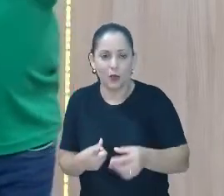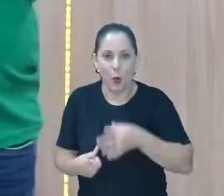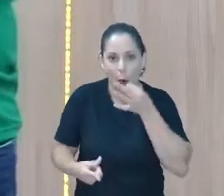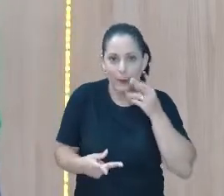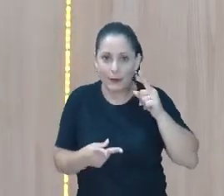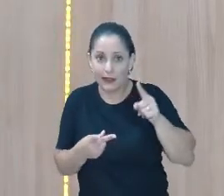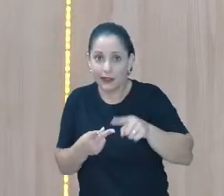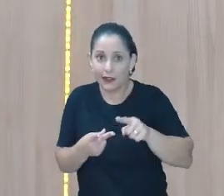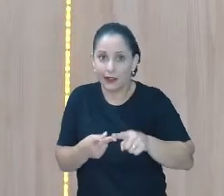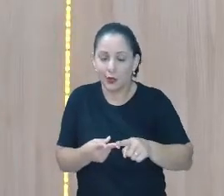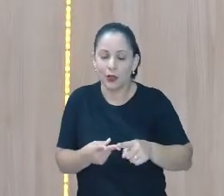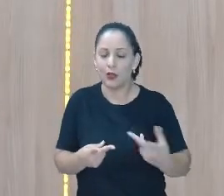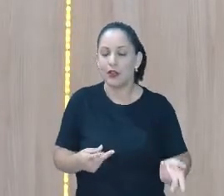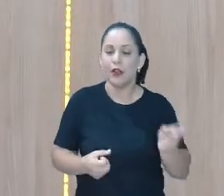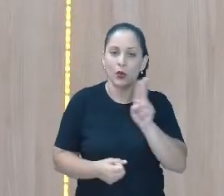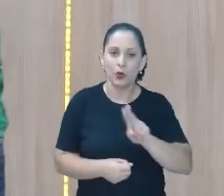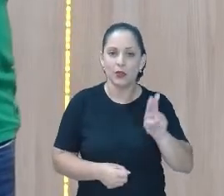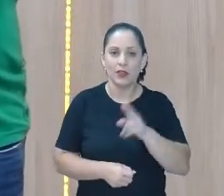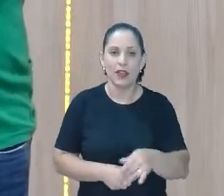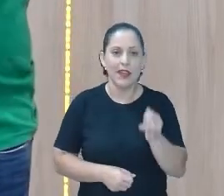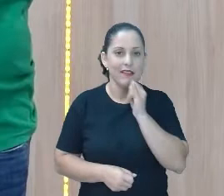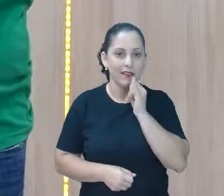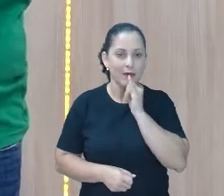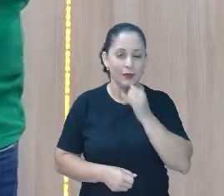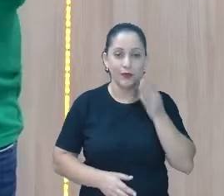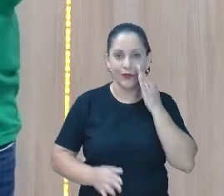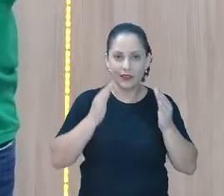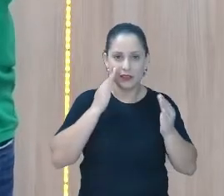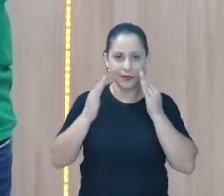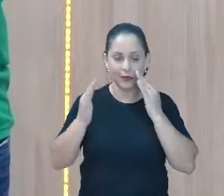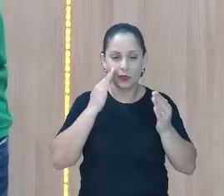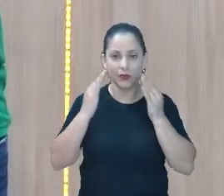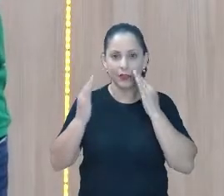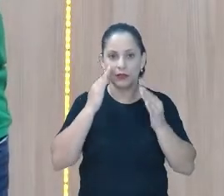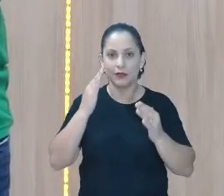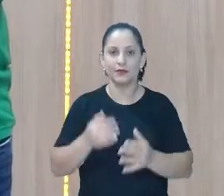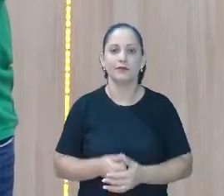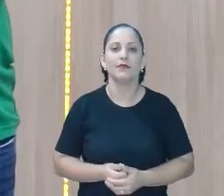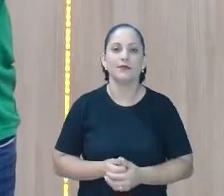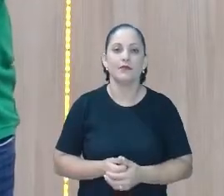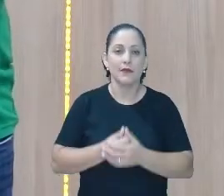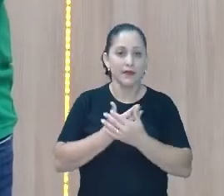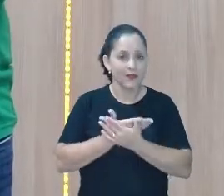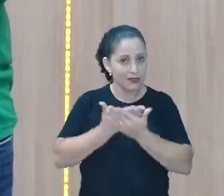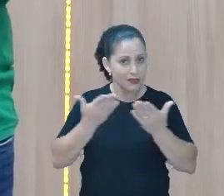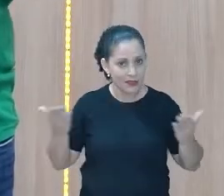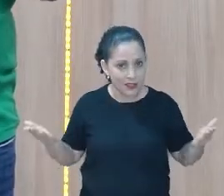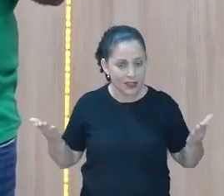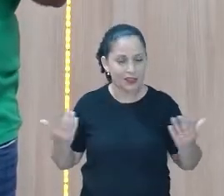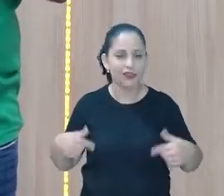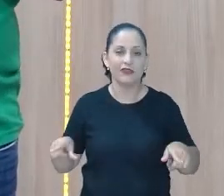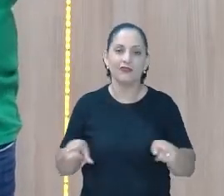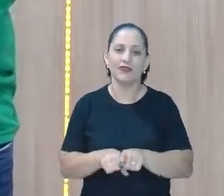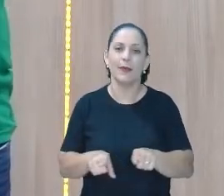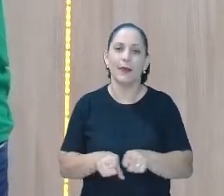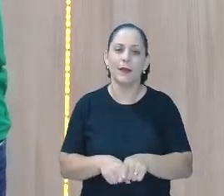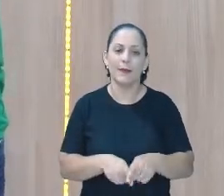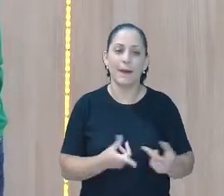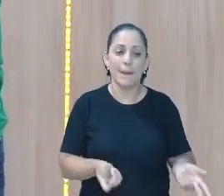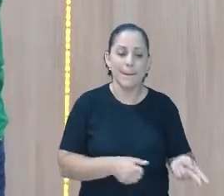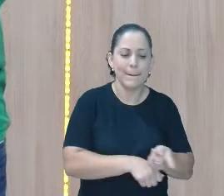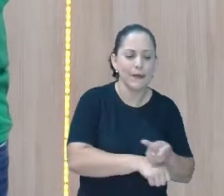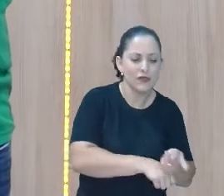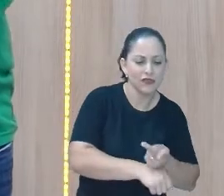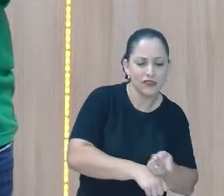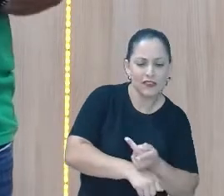observar, utilizando o próprio exemplo, né, do Facebook, vocês entram, fazem uma busca, daqui a pouco aquilo